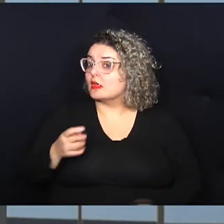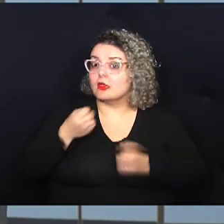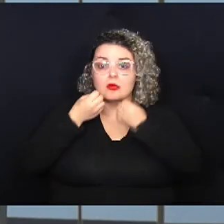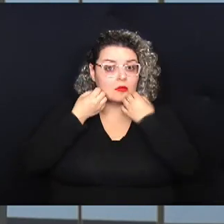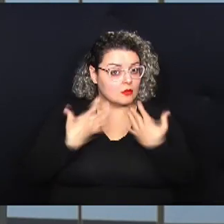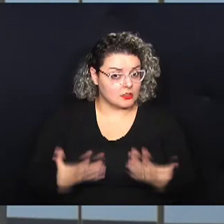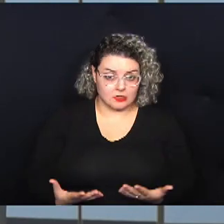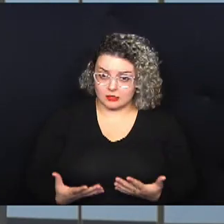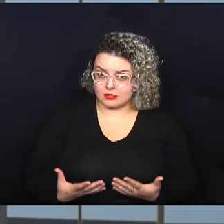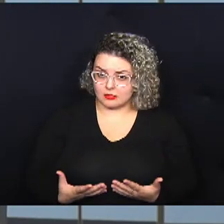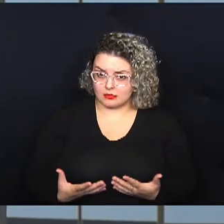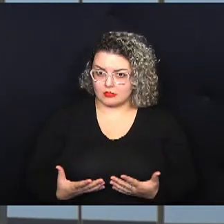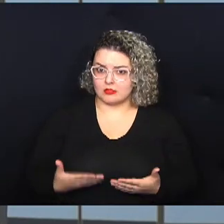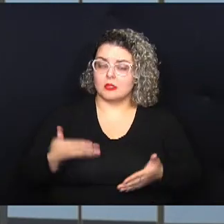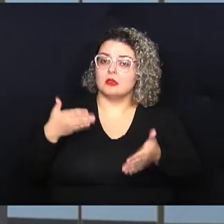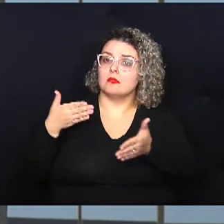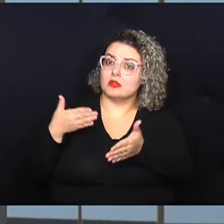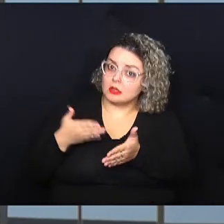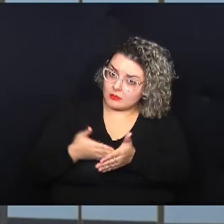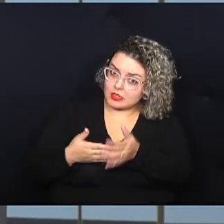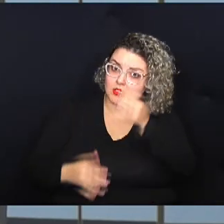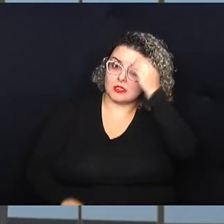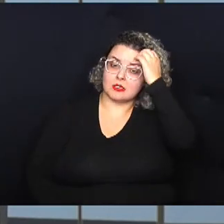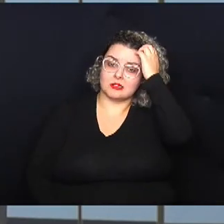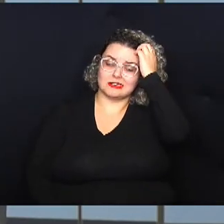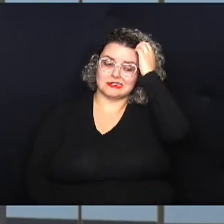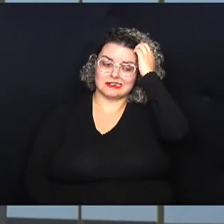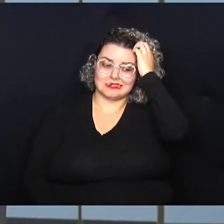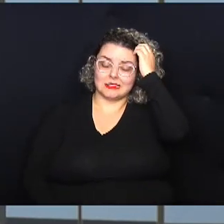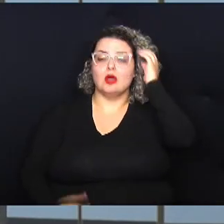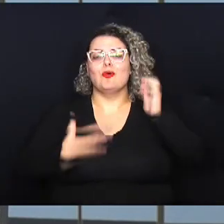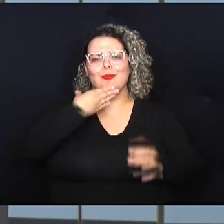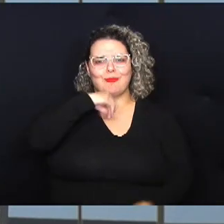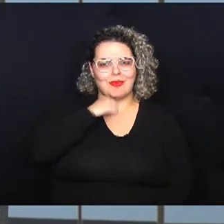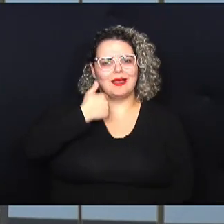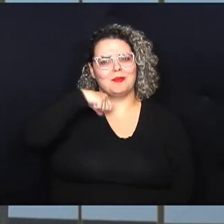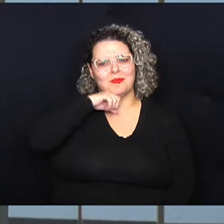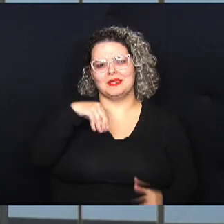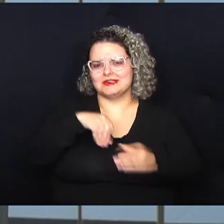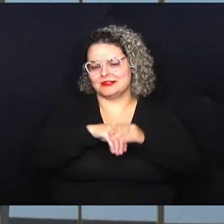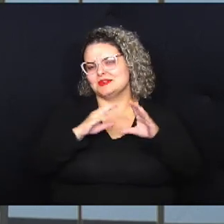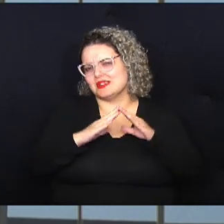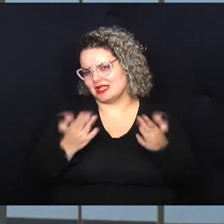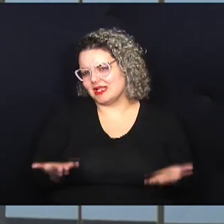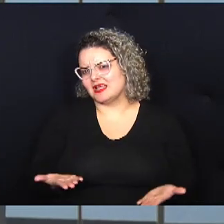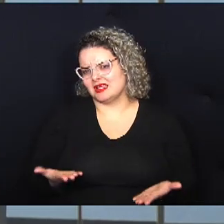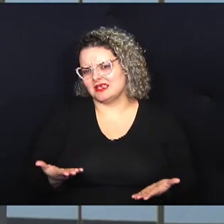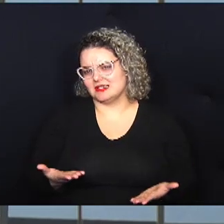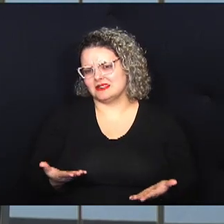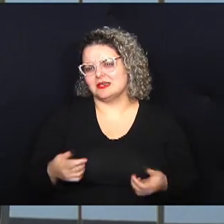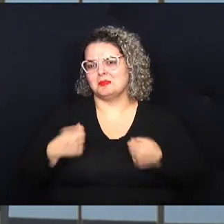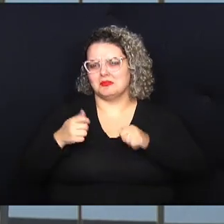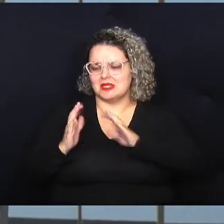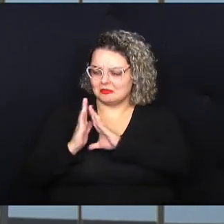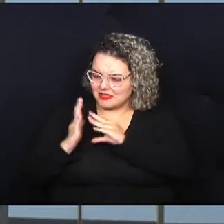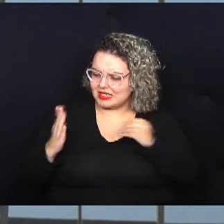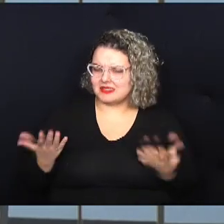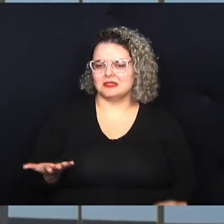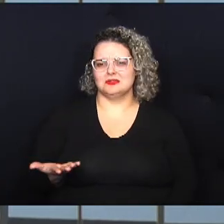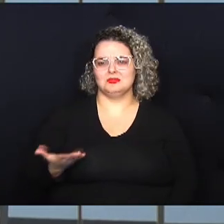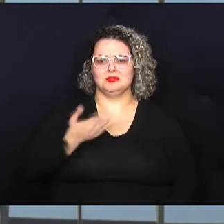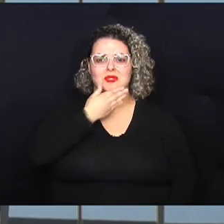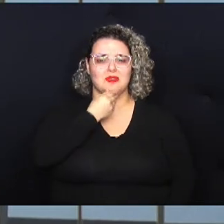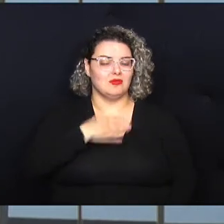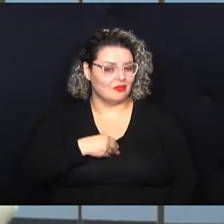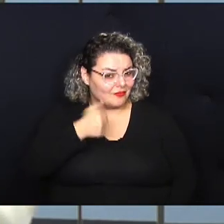bem. Então coloque limites. Eu acho que até para o pai e uma mãe dentro de casa, ele tem que ser espelho disso para o filho,